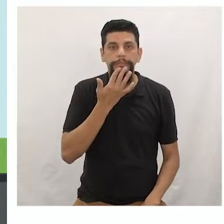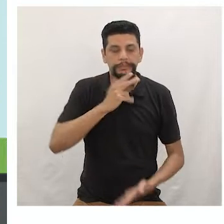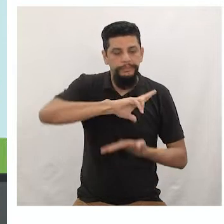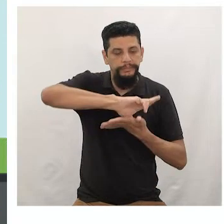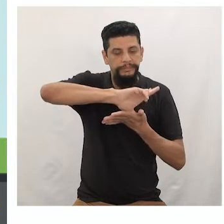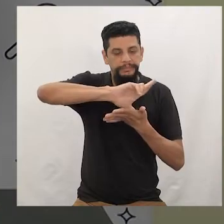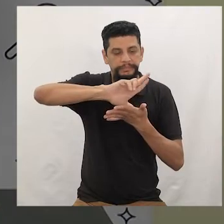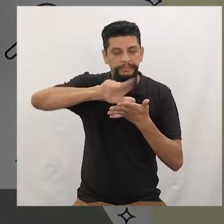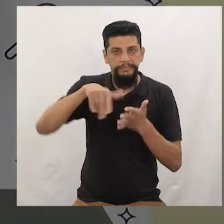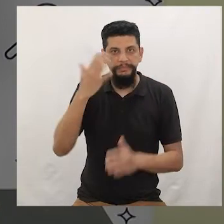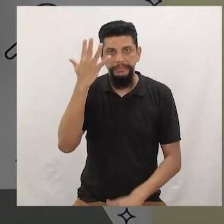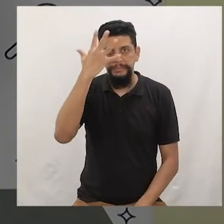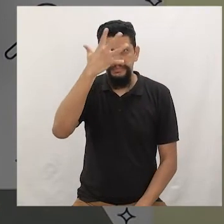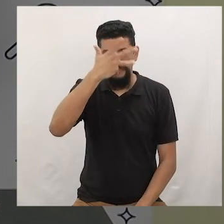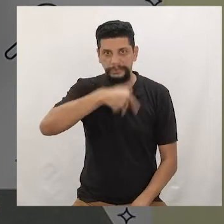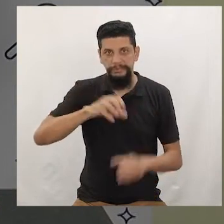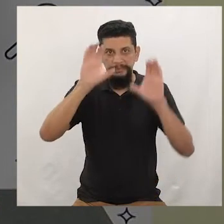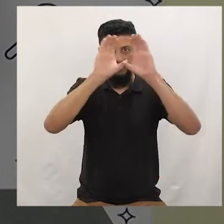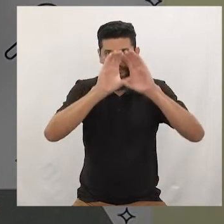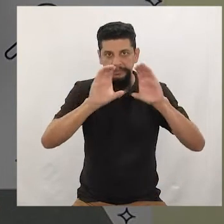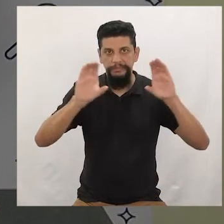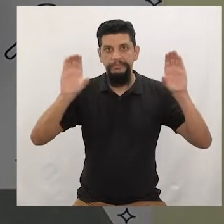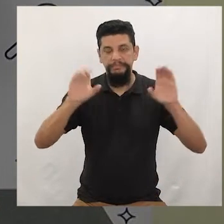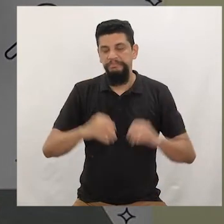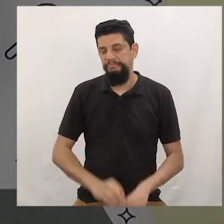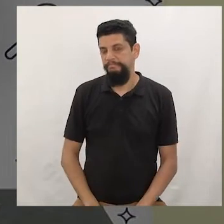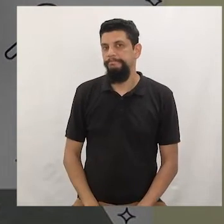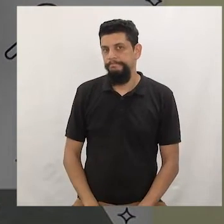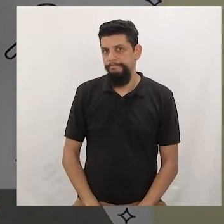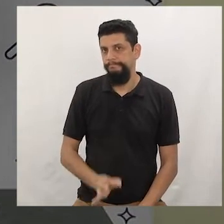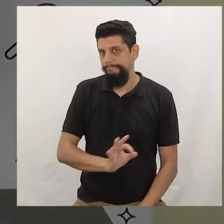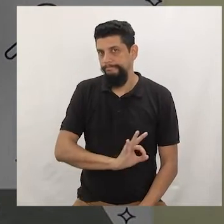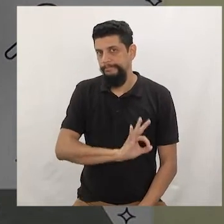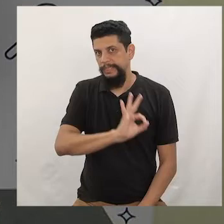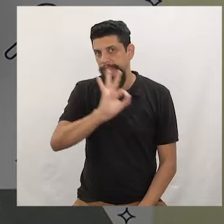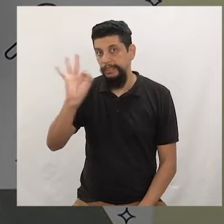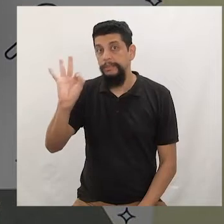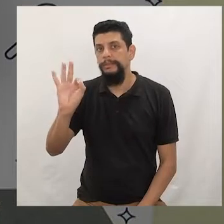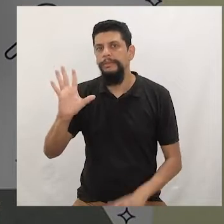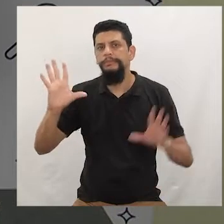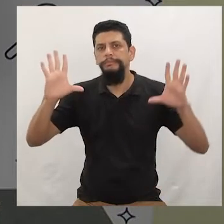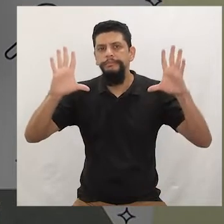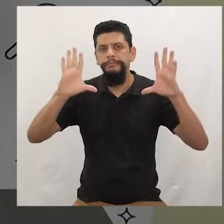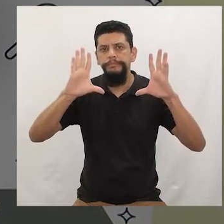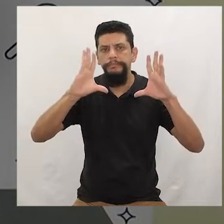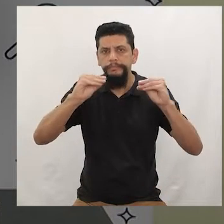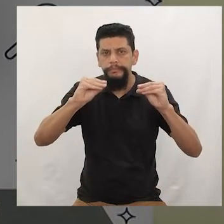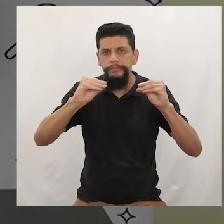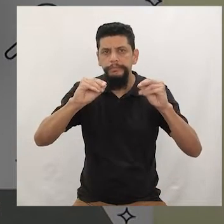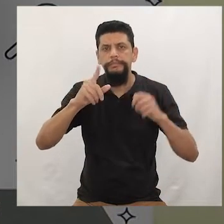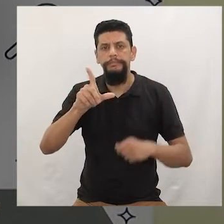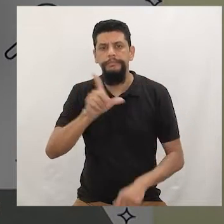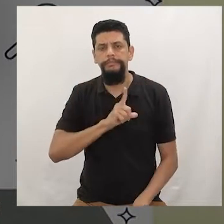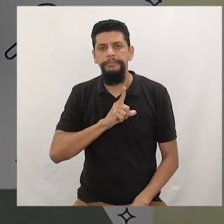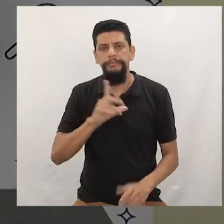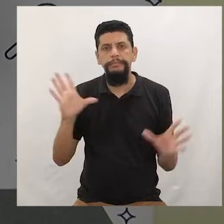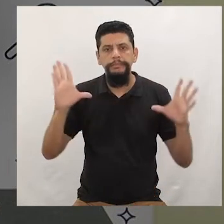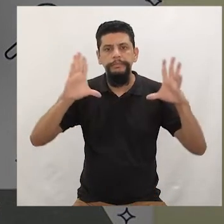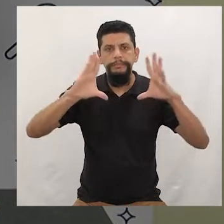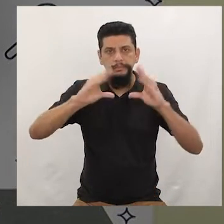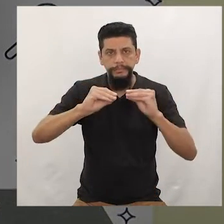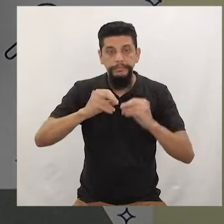cores, né, bem bonitas no céu. Muito bem. E na noite, o que que aparece à